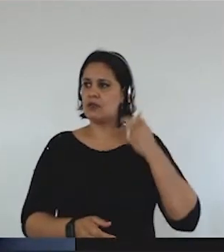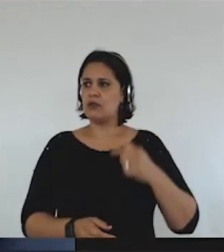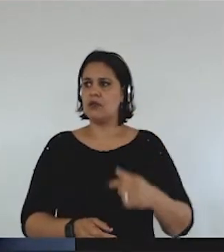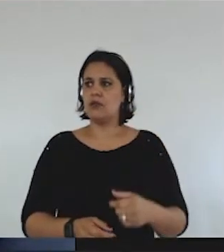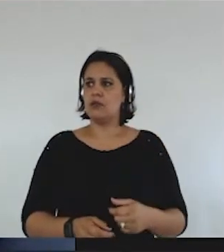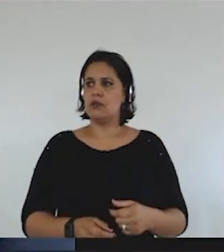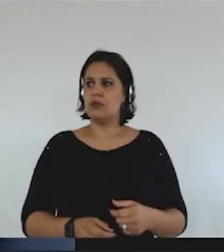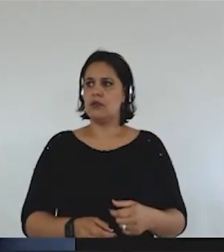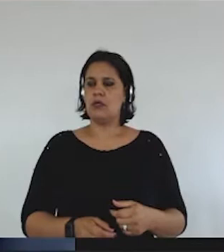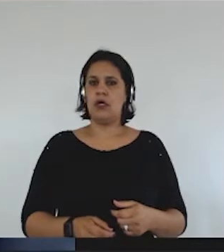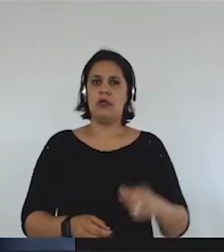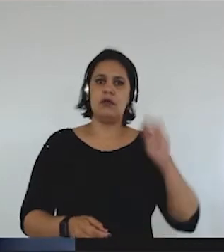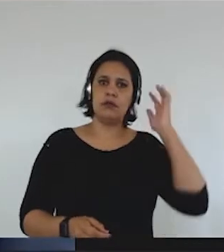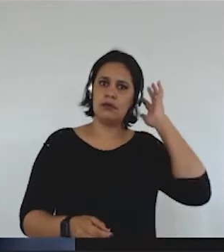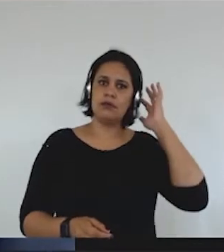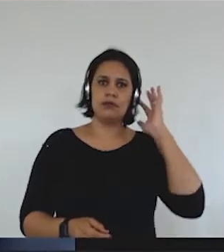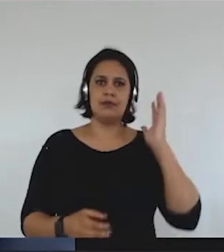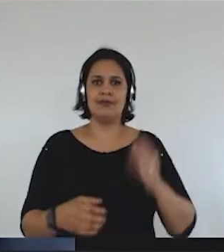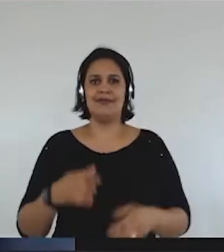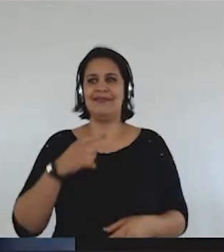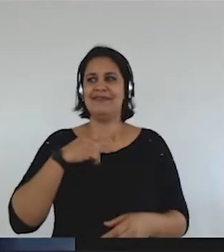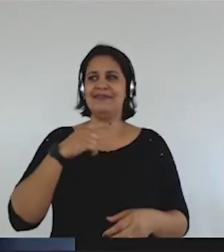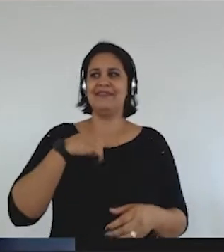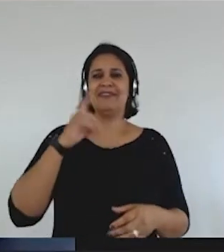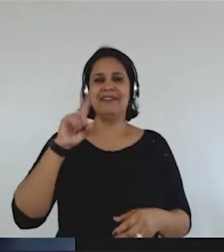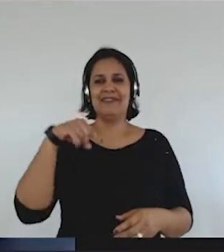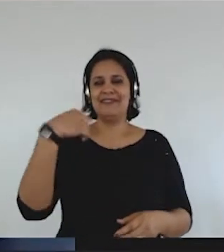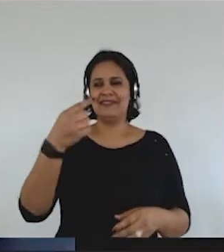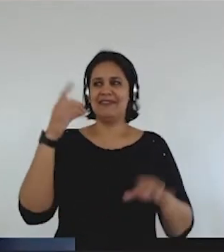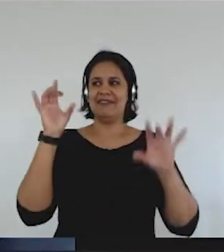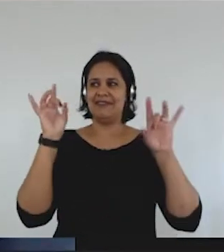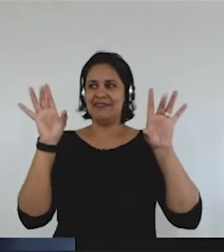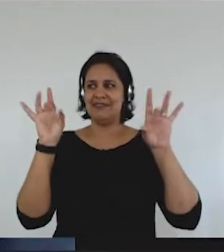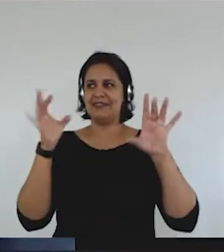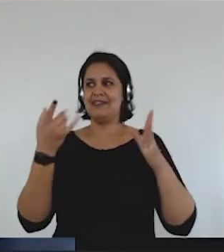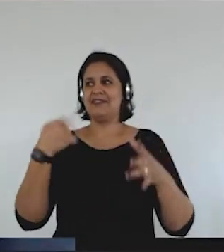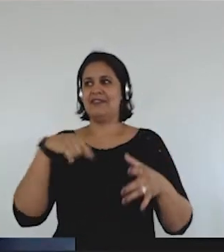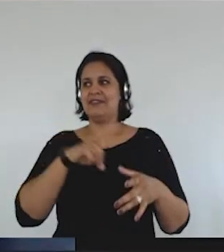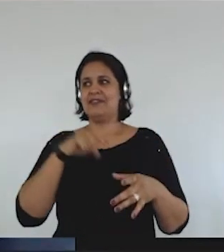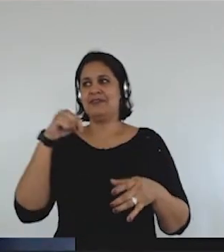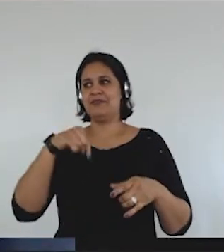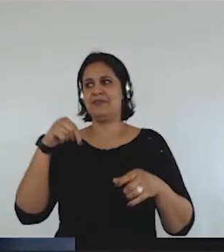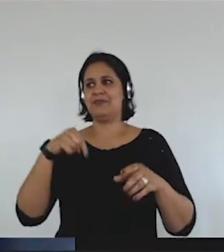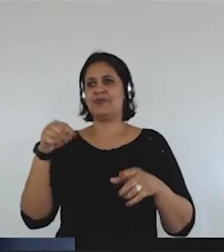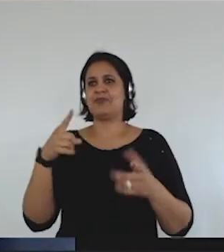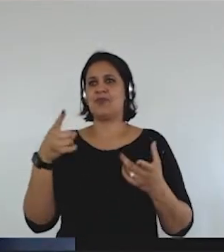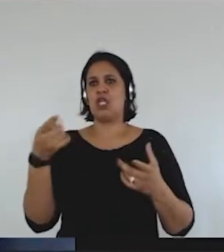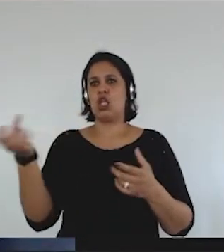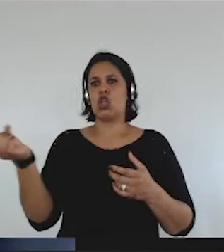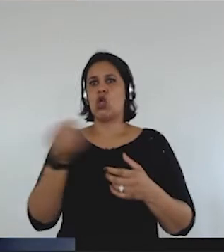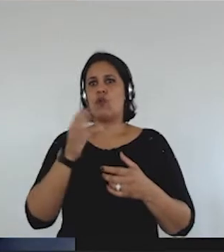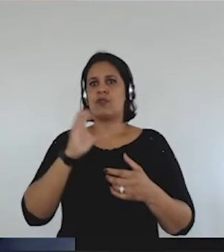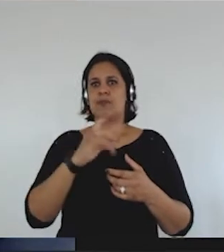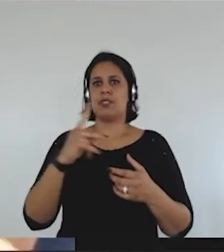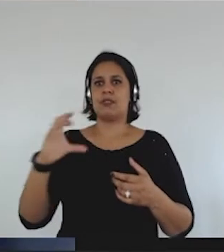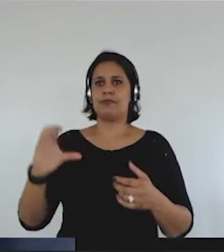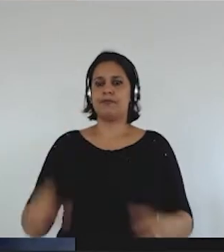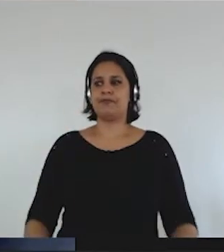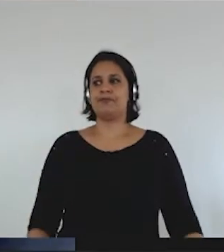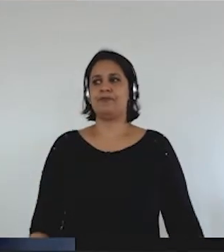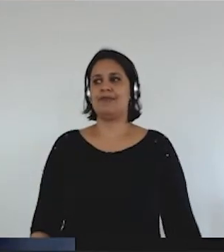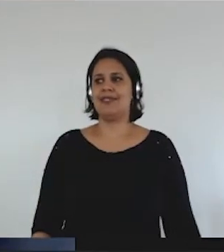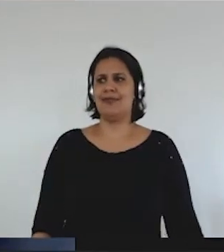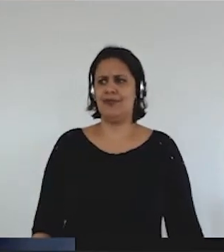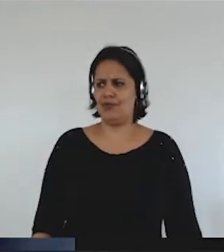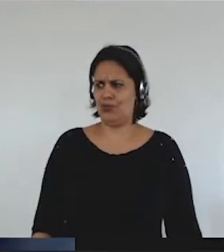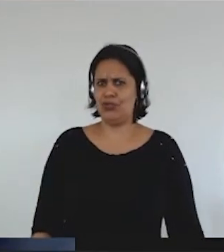direito brasileiro, em especial depois do nosso novo Código de Processo Civil. Então,